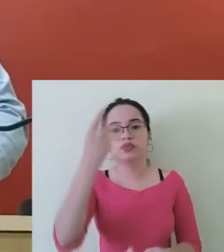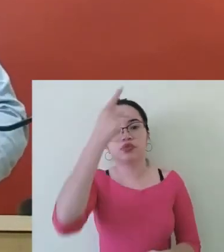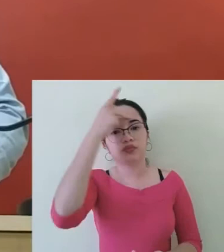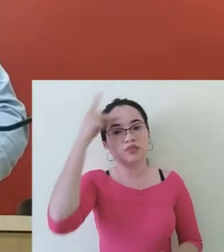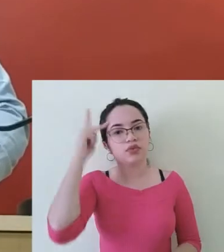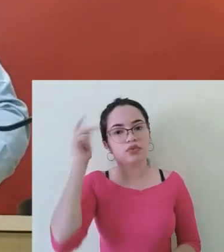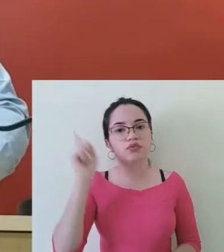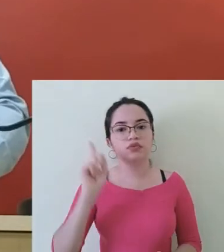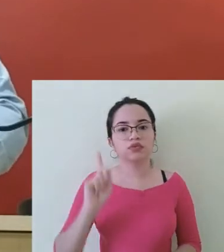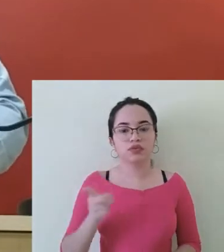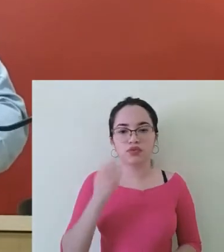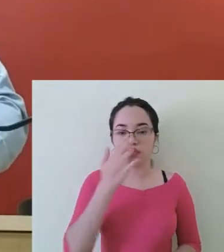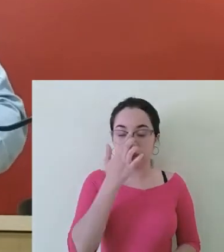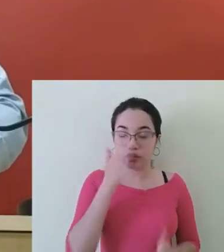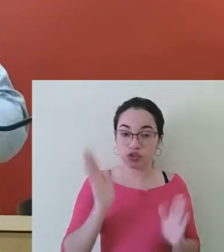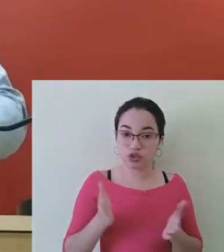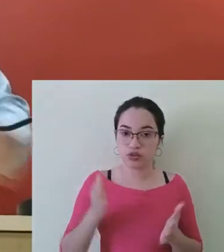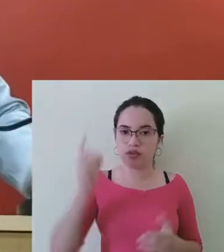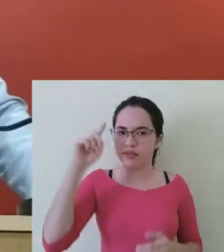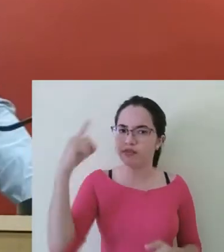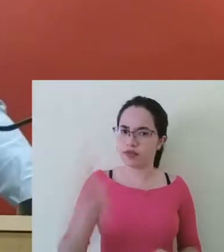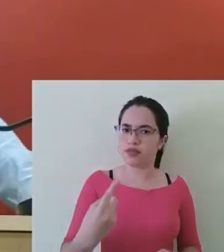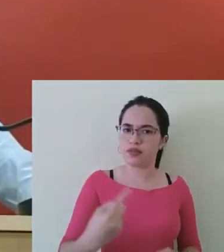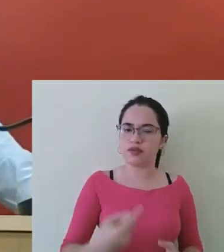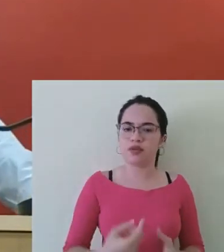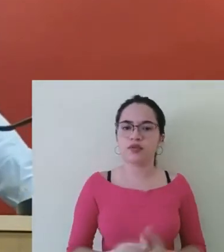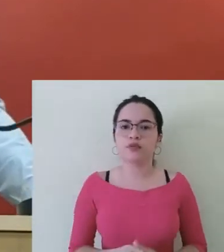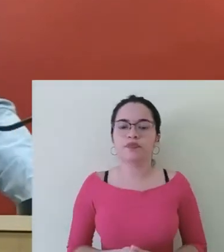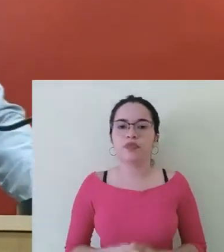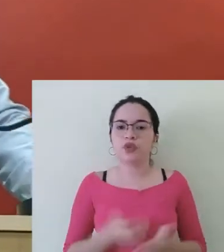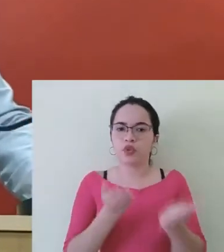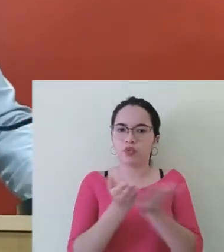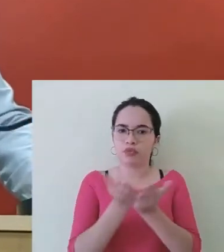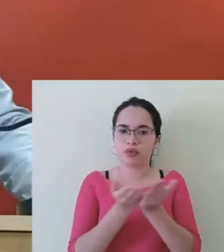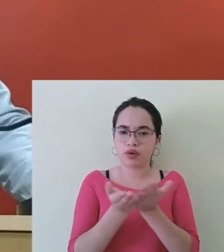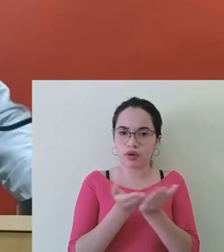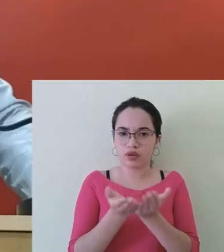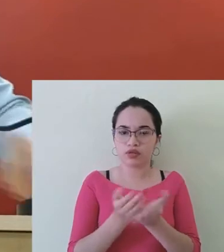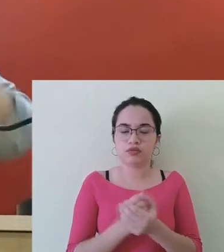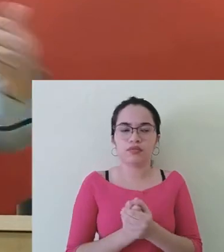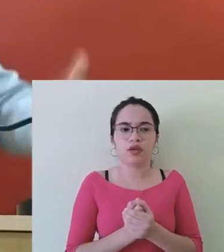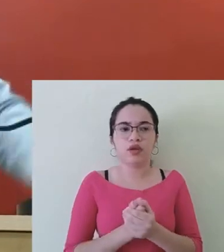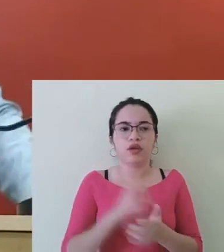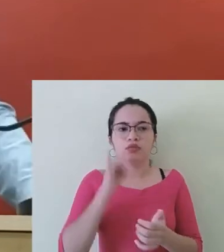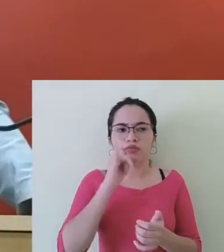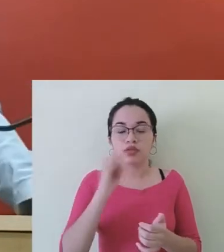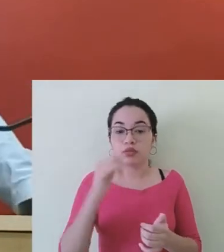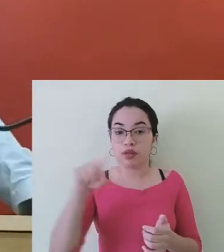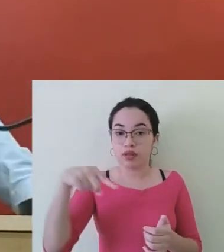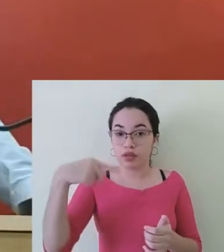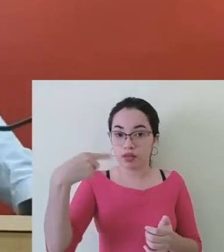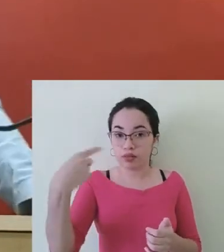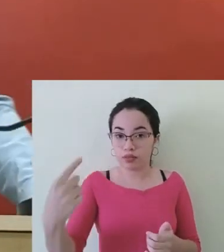algumas pessoas que já defenderam a impecabilidade do crente, dizendo que depois que você